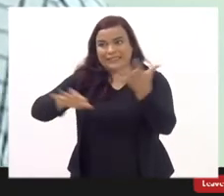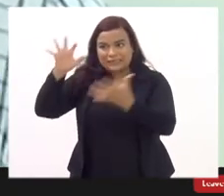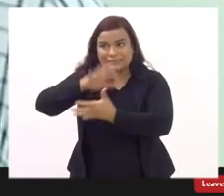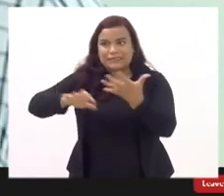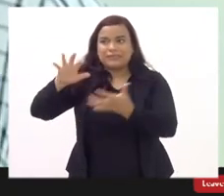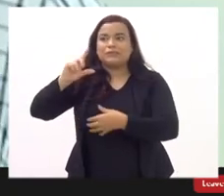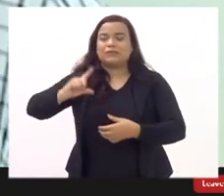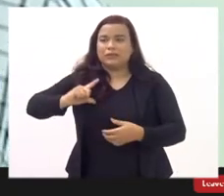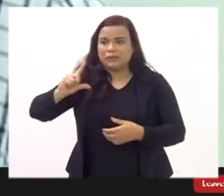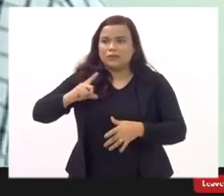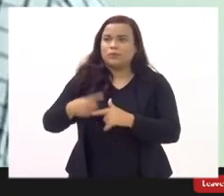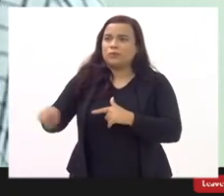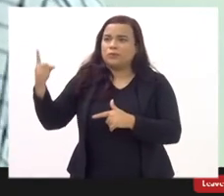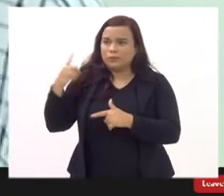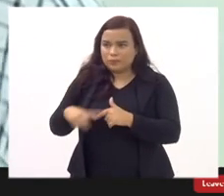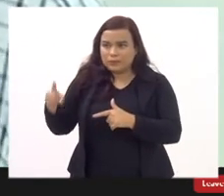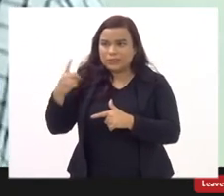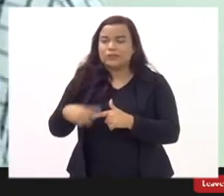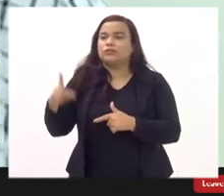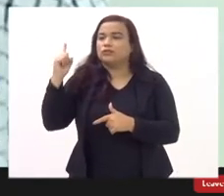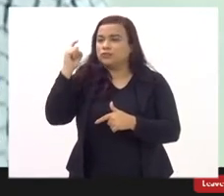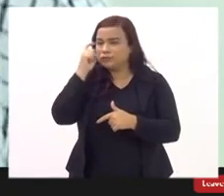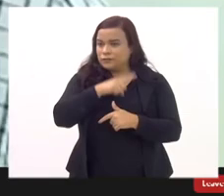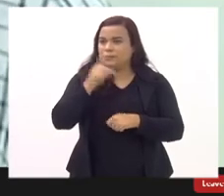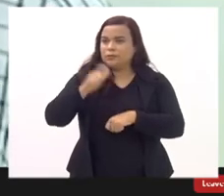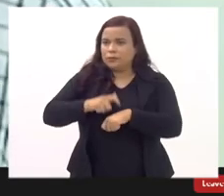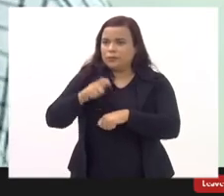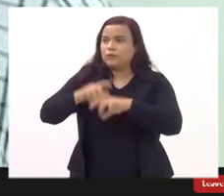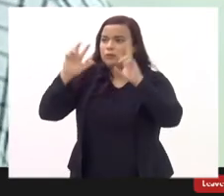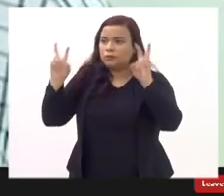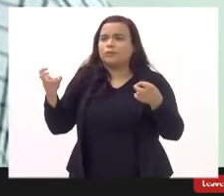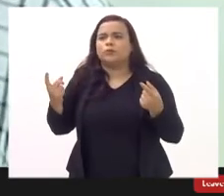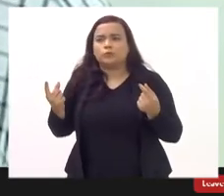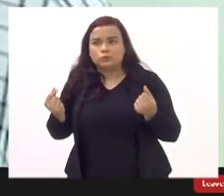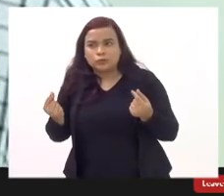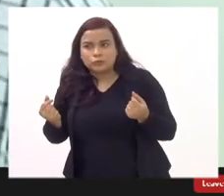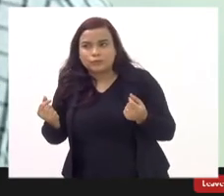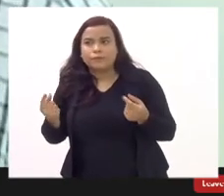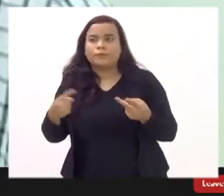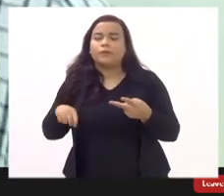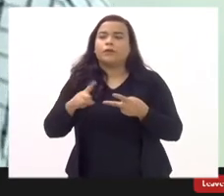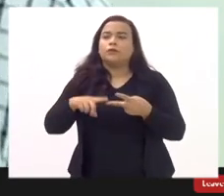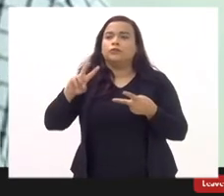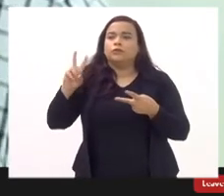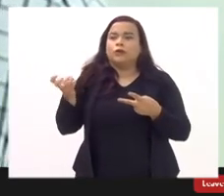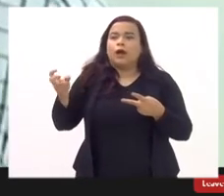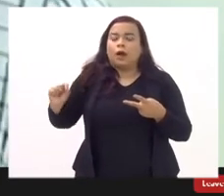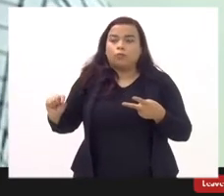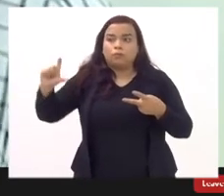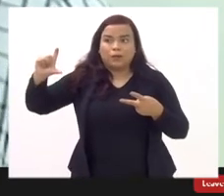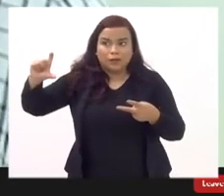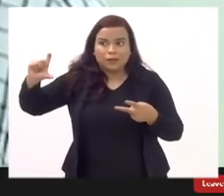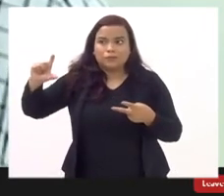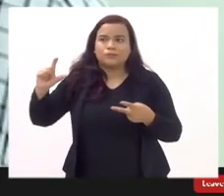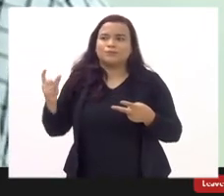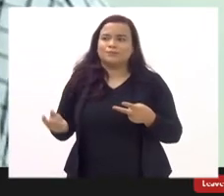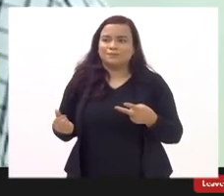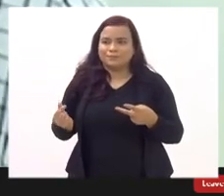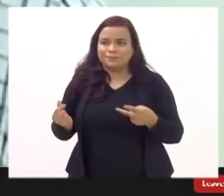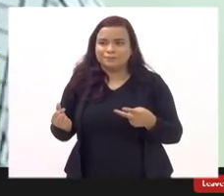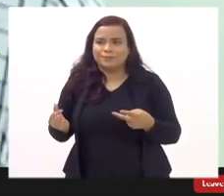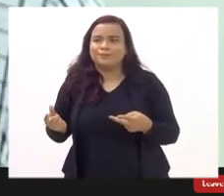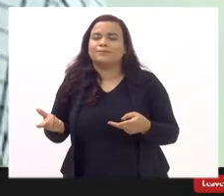do transporte é delicado. Me refiro a custeio, me refiro a aumento de custos,